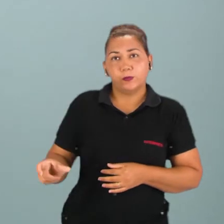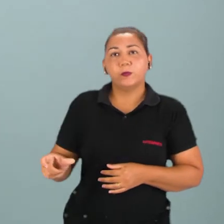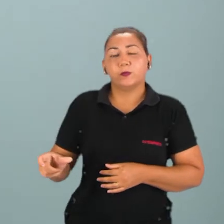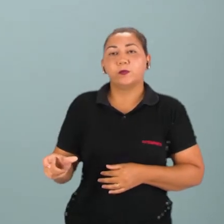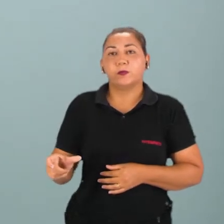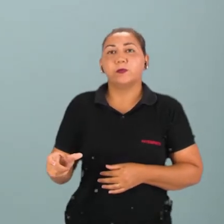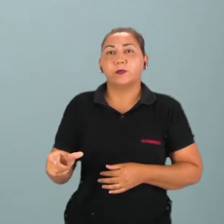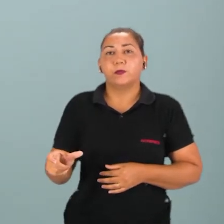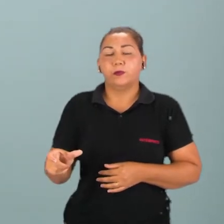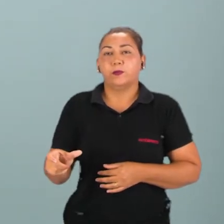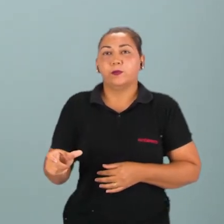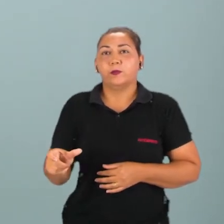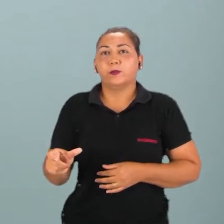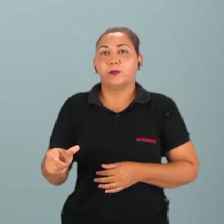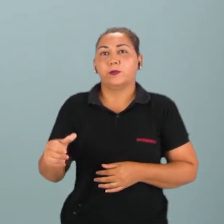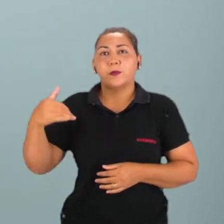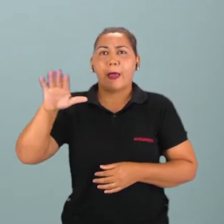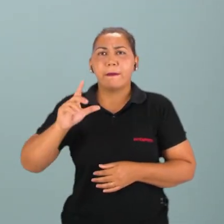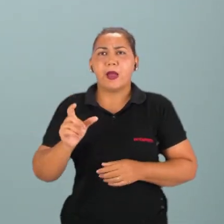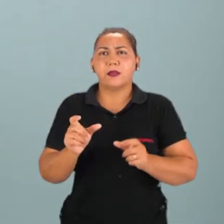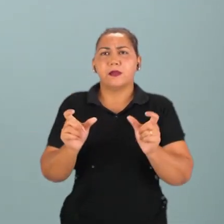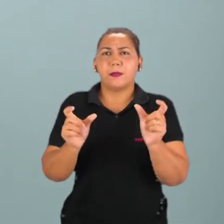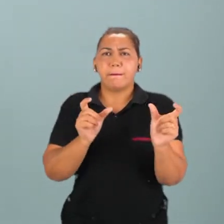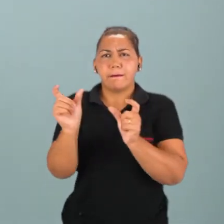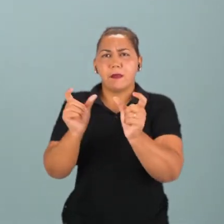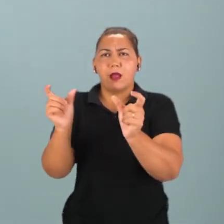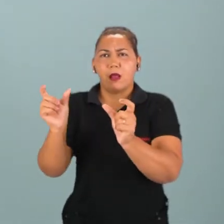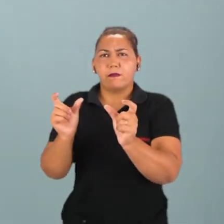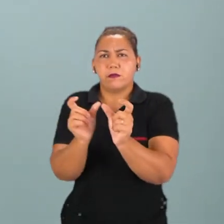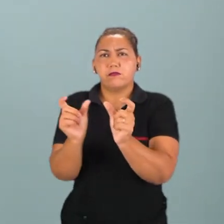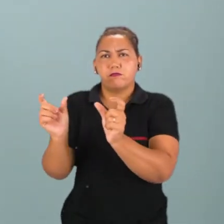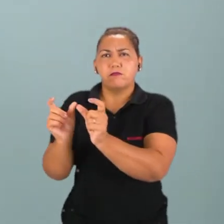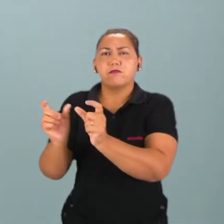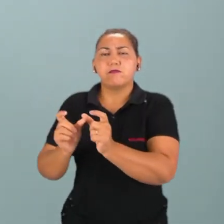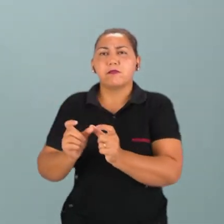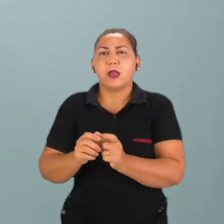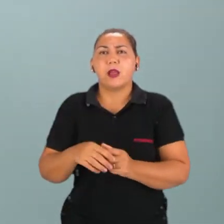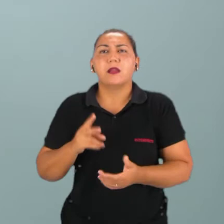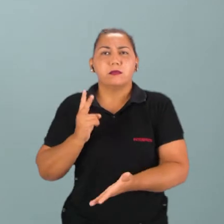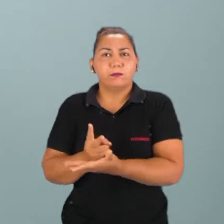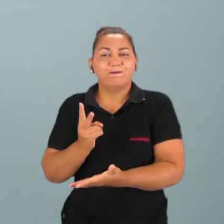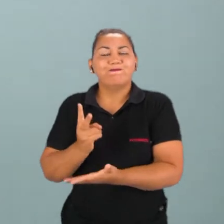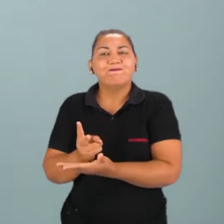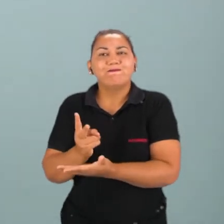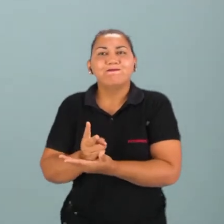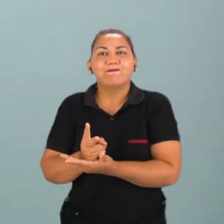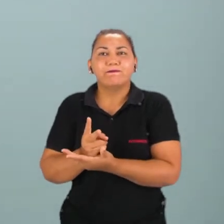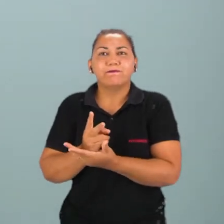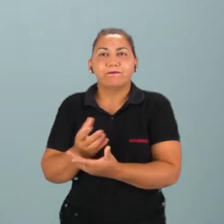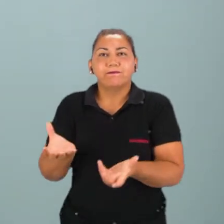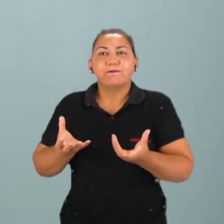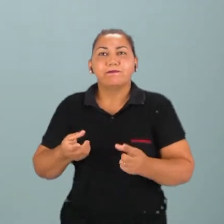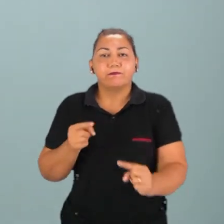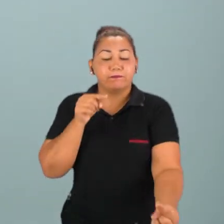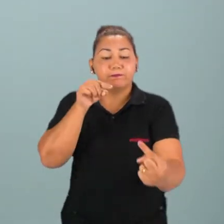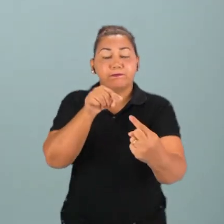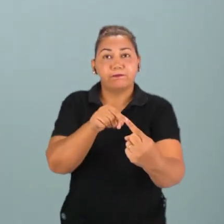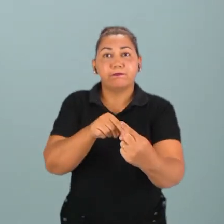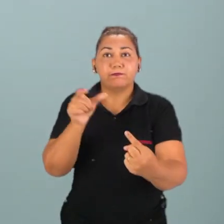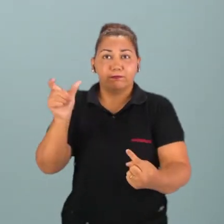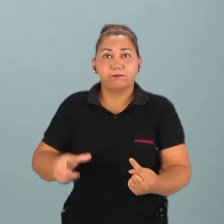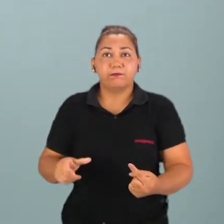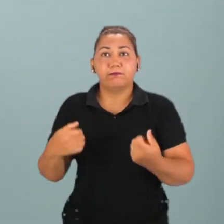é formado por mais de uma palavra. Neste caso, todas as vezes que quisermos identificar o sujeito, devemos